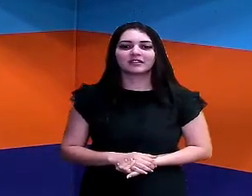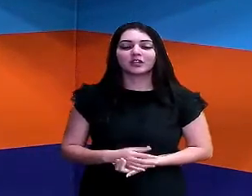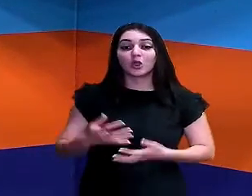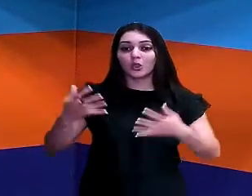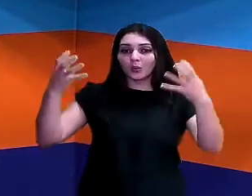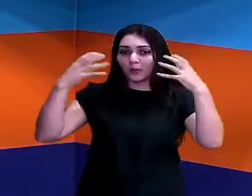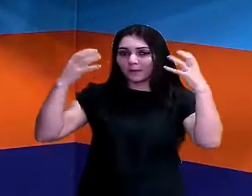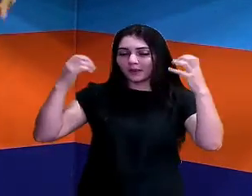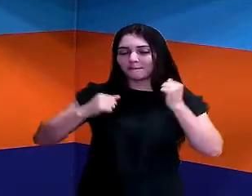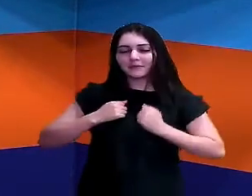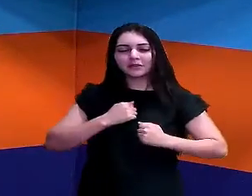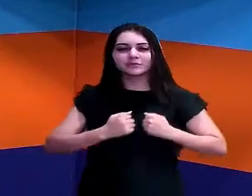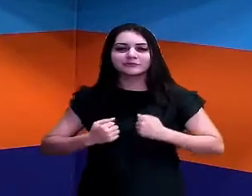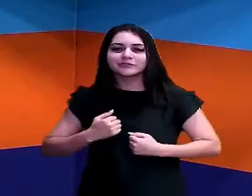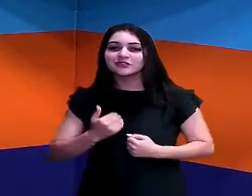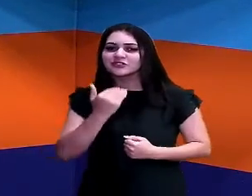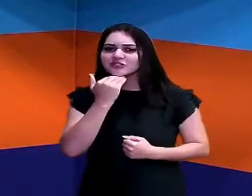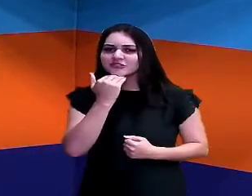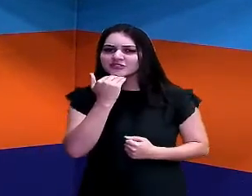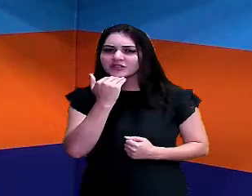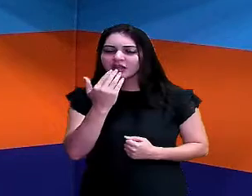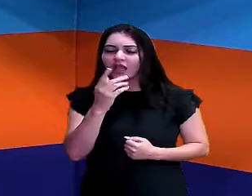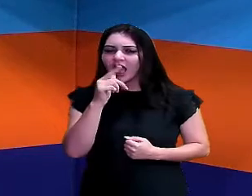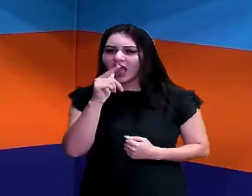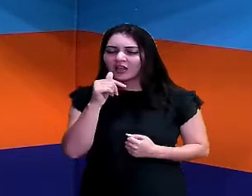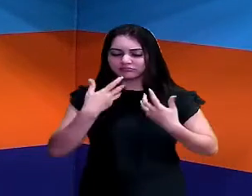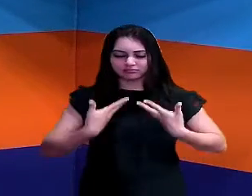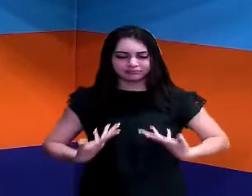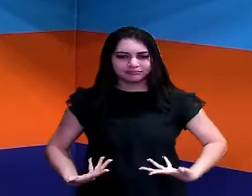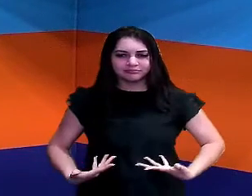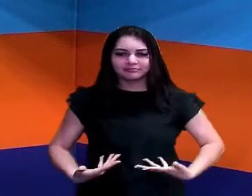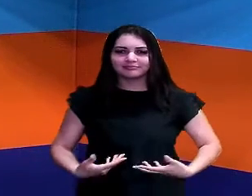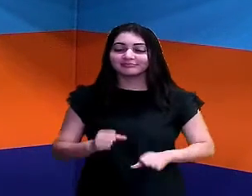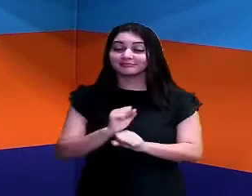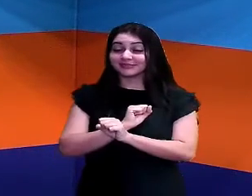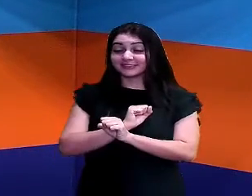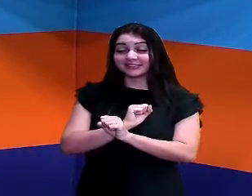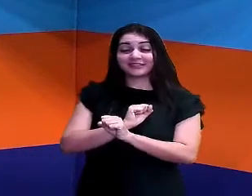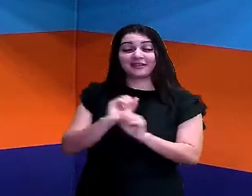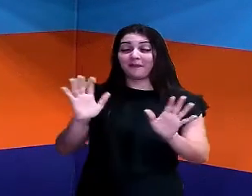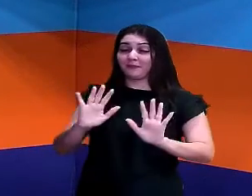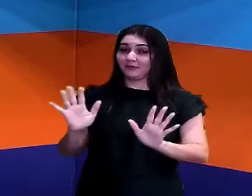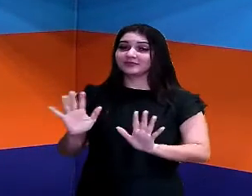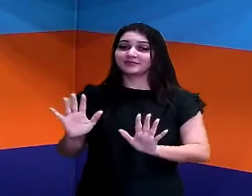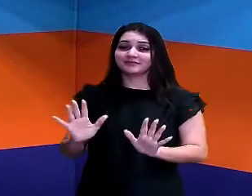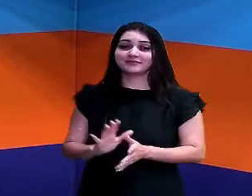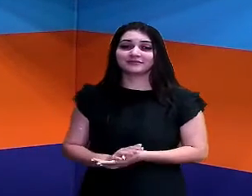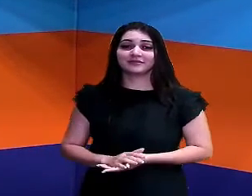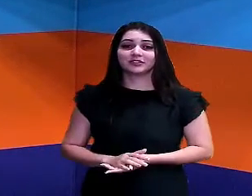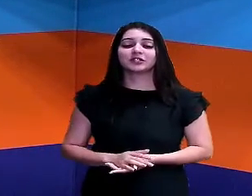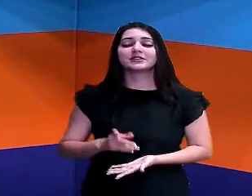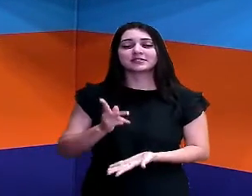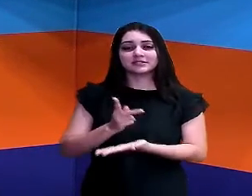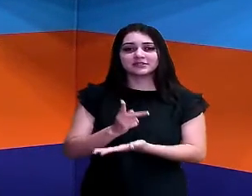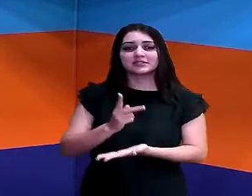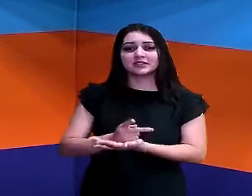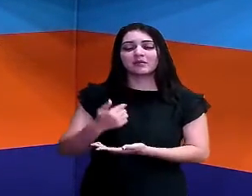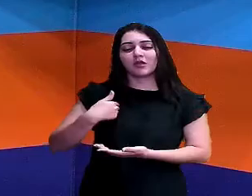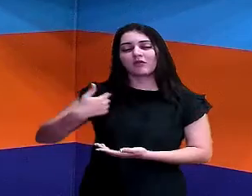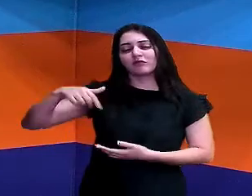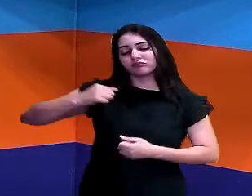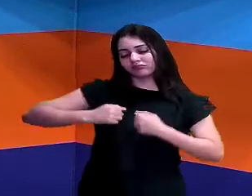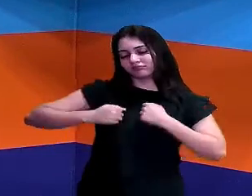Tomar banho e não se molhar. É impossível, né, gente? Toda vez que eu tomo banho,